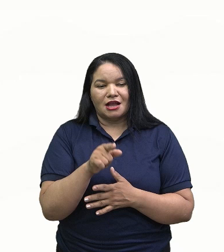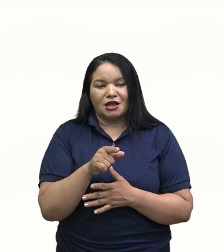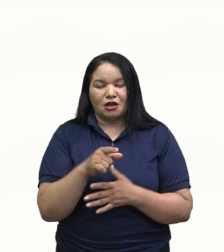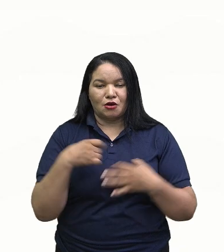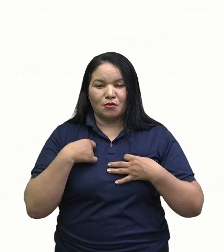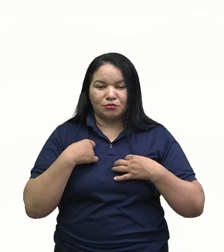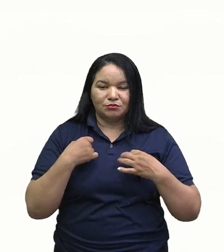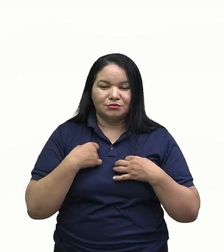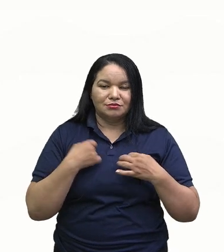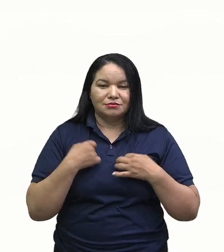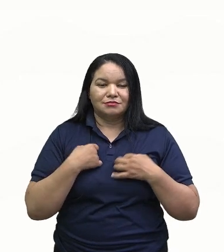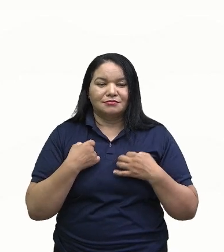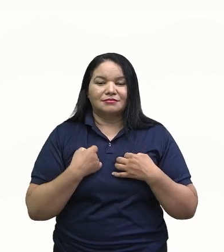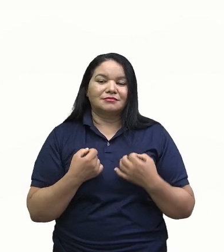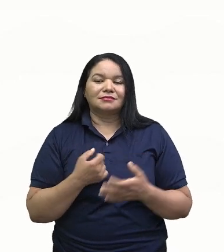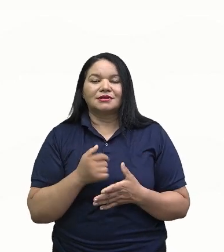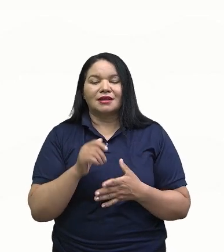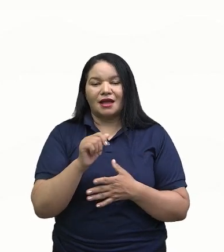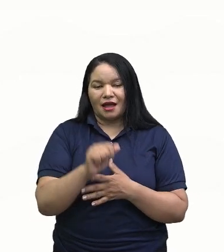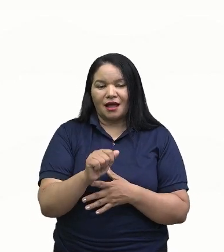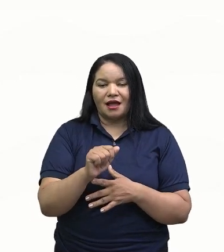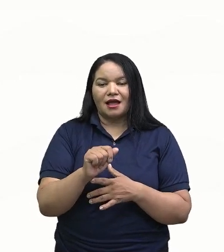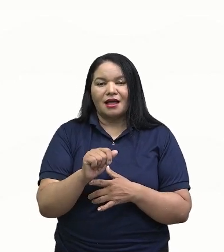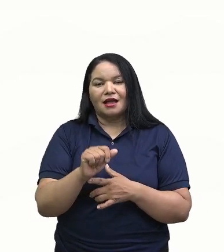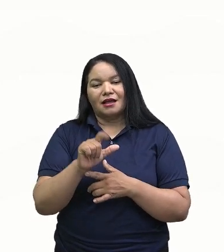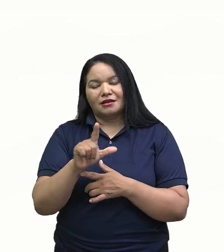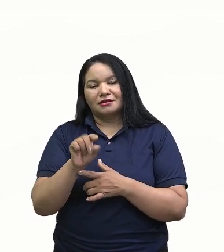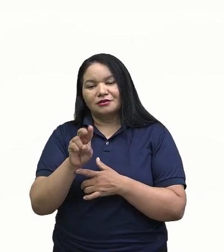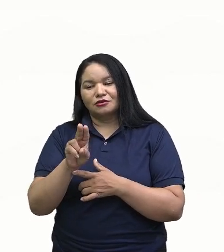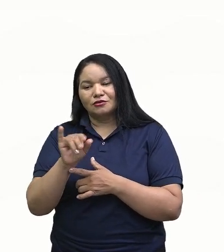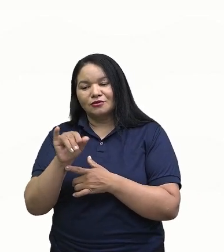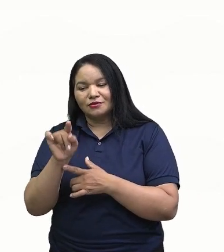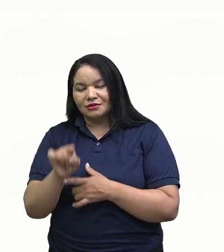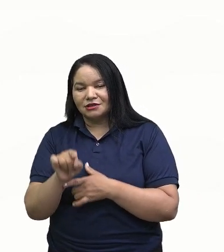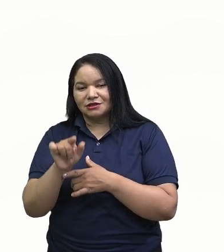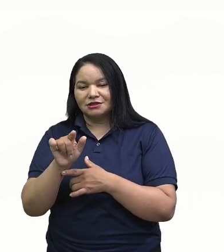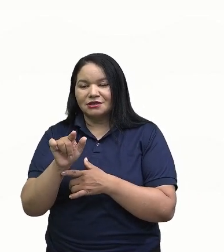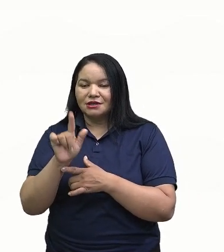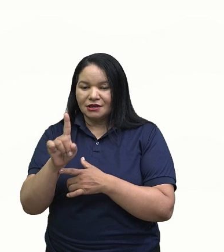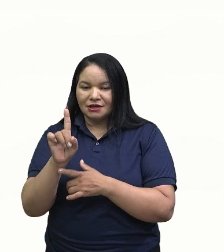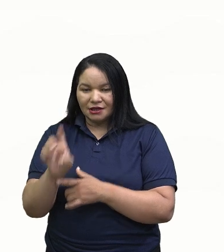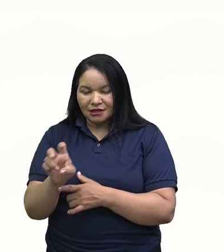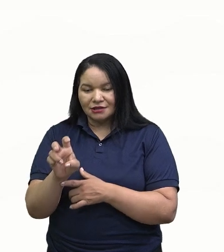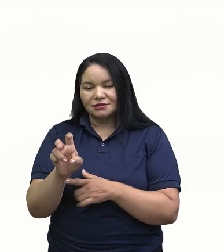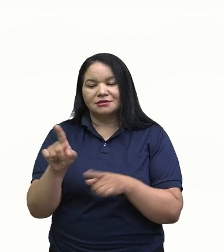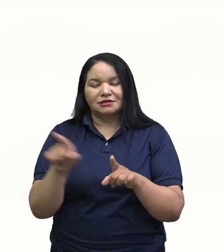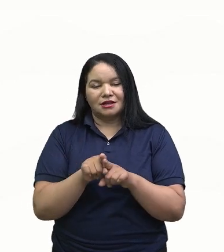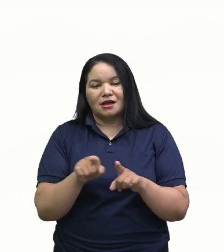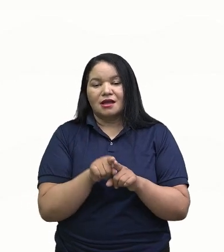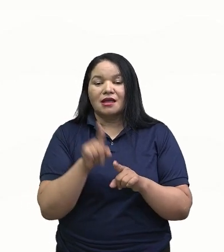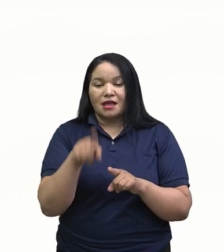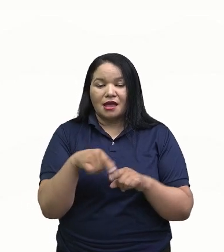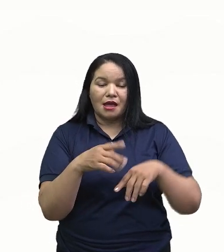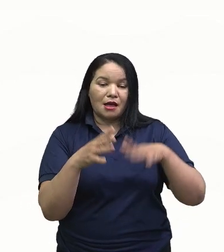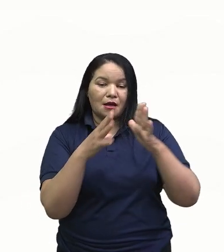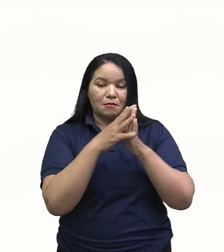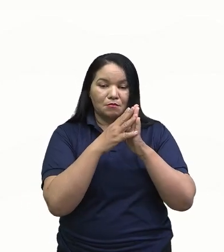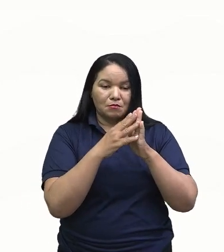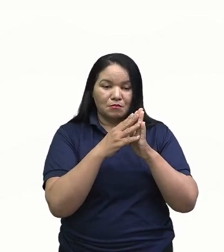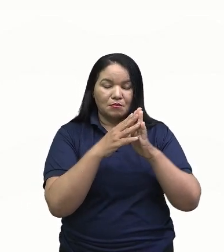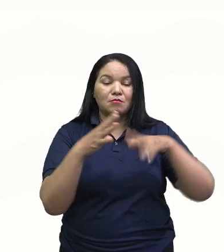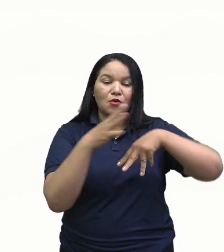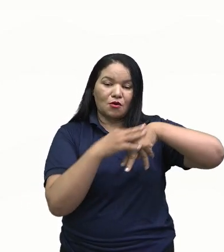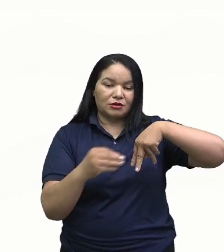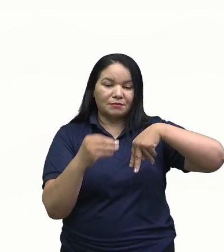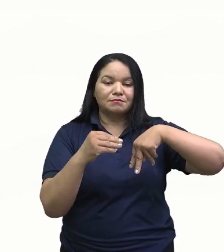a Luís XV, então eu estou dizendo que ele se veste à moda de Luís XV. Então, não está escrita a palavra moda no texto,